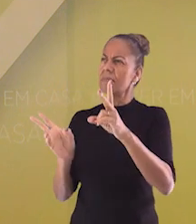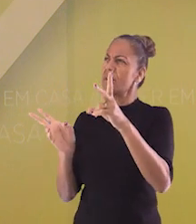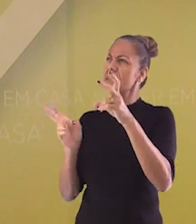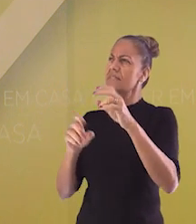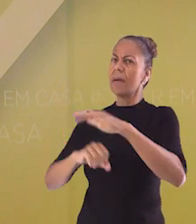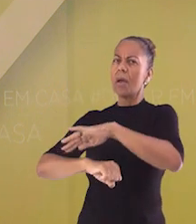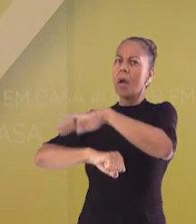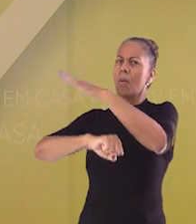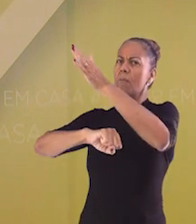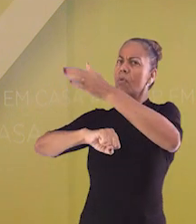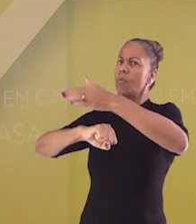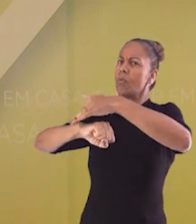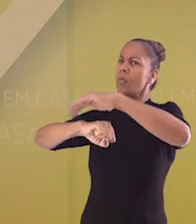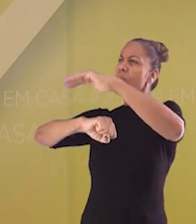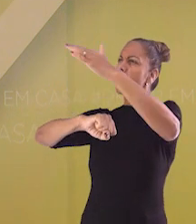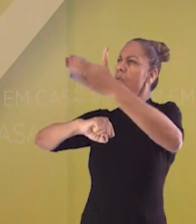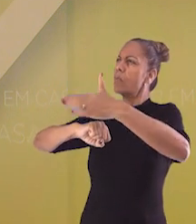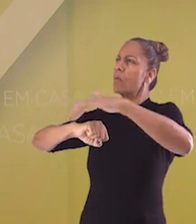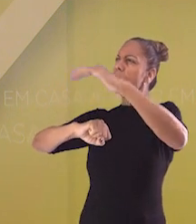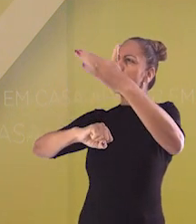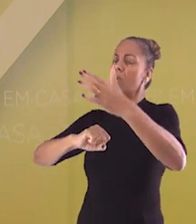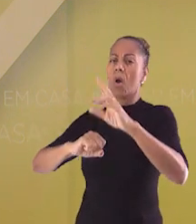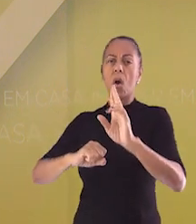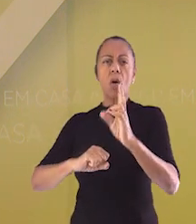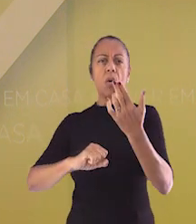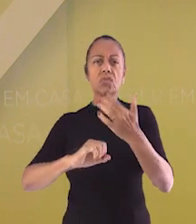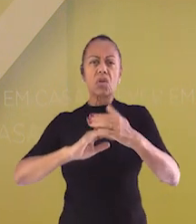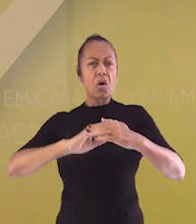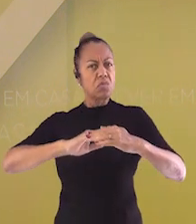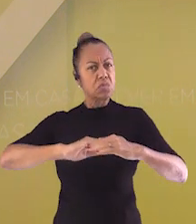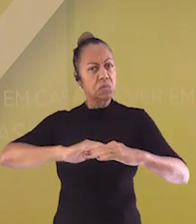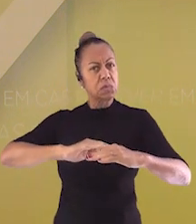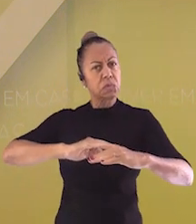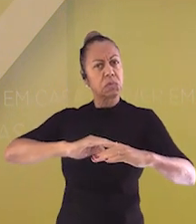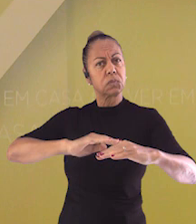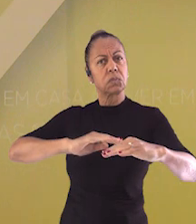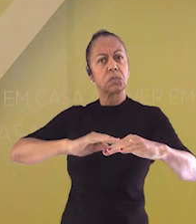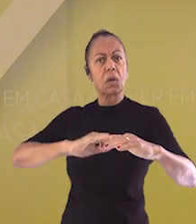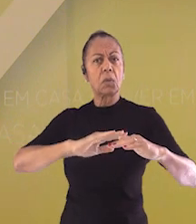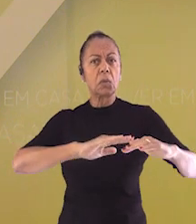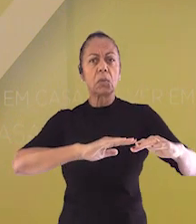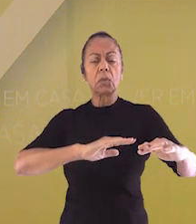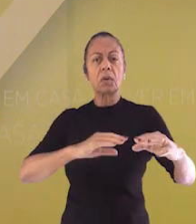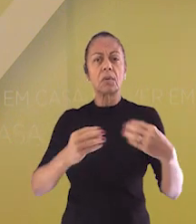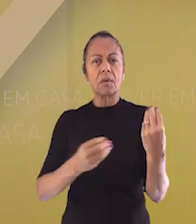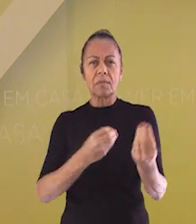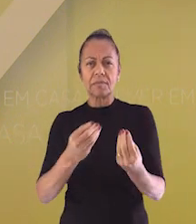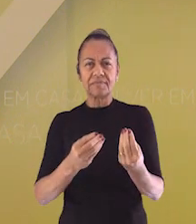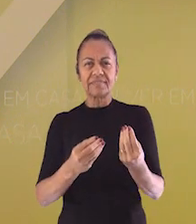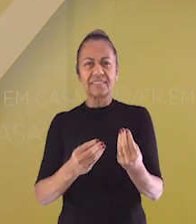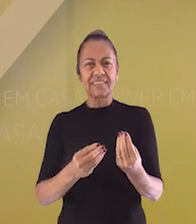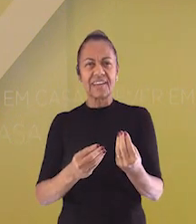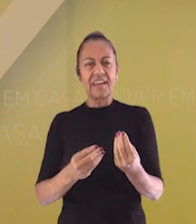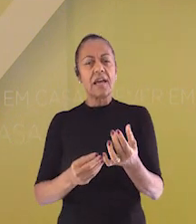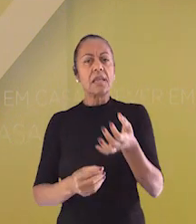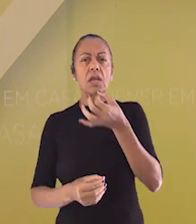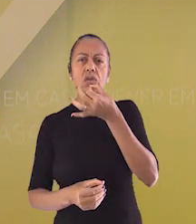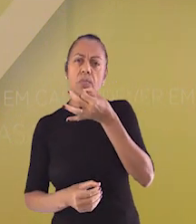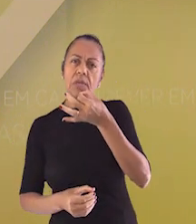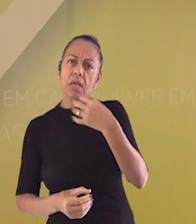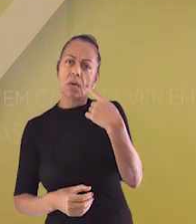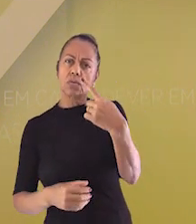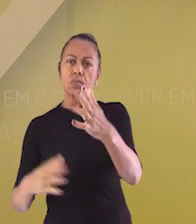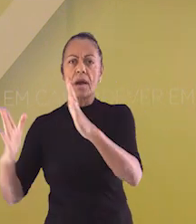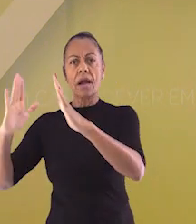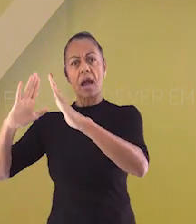morros? Ou só lugares mais baixos e planos? Você acha que a sua casa e a sua escola ficam em